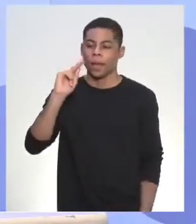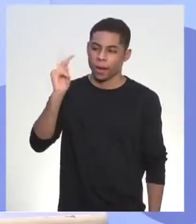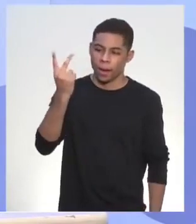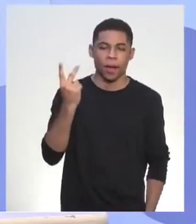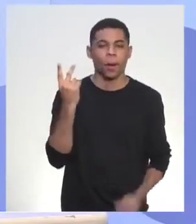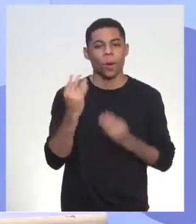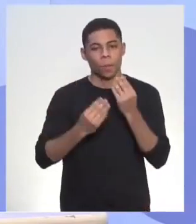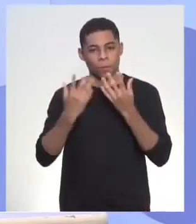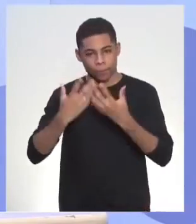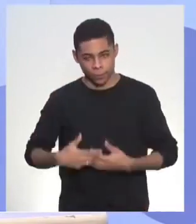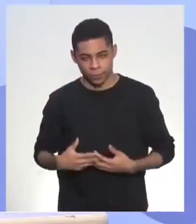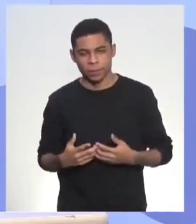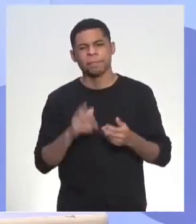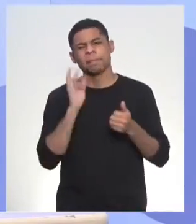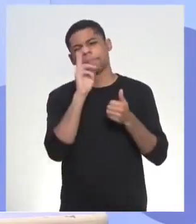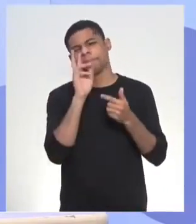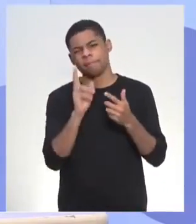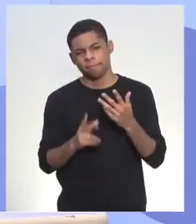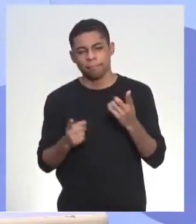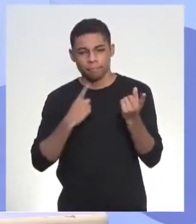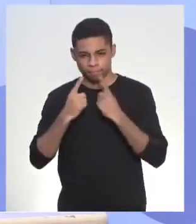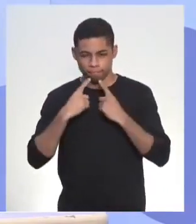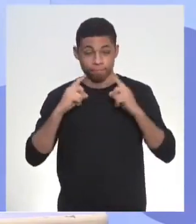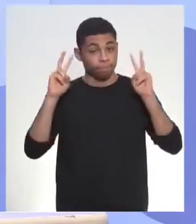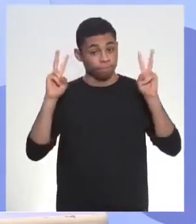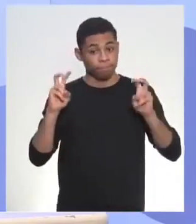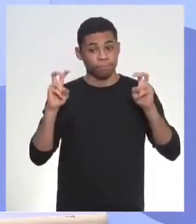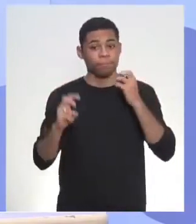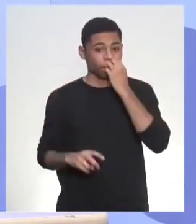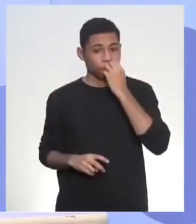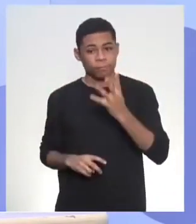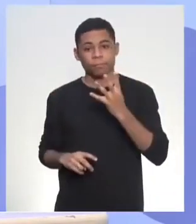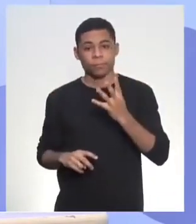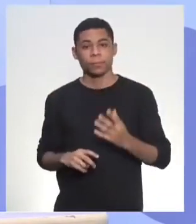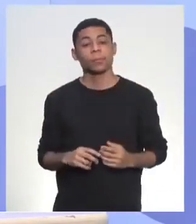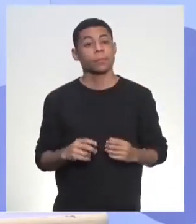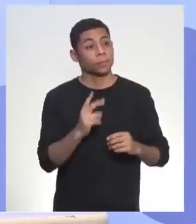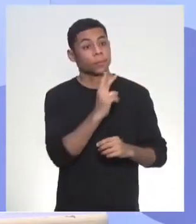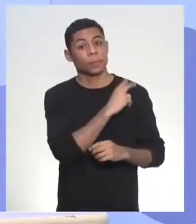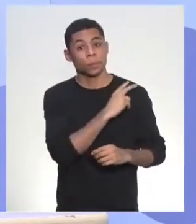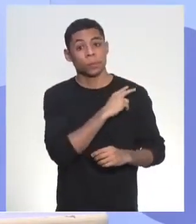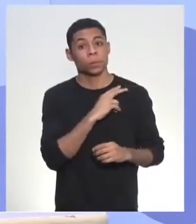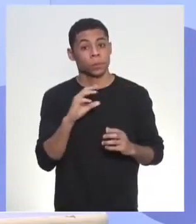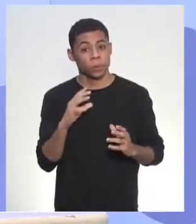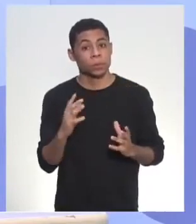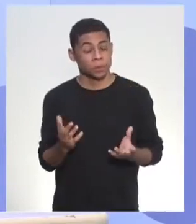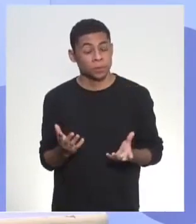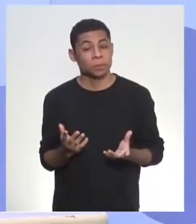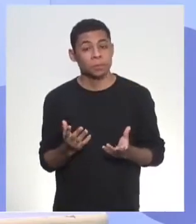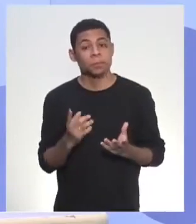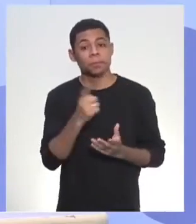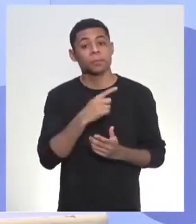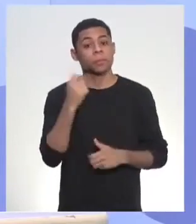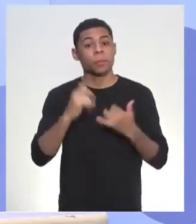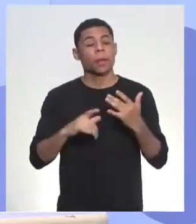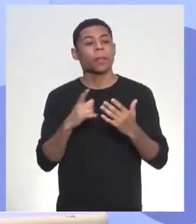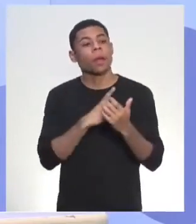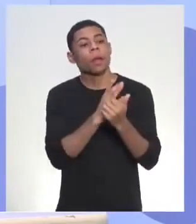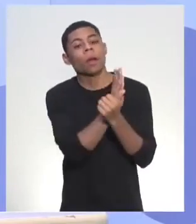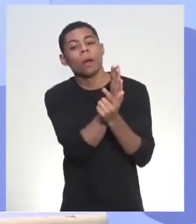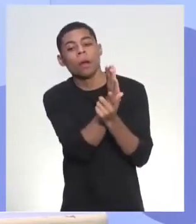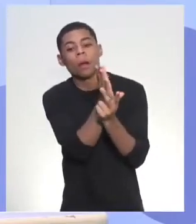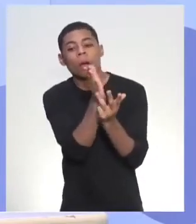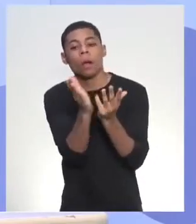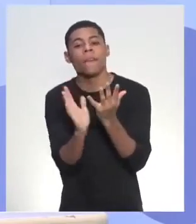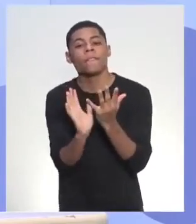pH, discutimos bastante coisas aí, né? Assuntos Bastante que retomaram até o segundo ano, né? Equilíbrio químico. Aí falamos né? do equilíbrio químico, fatores, né? Que